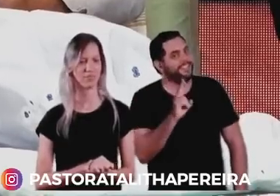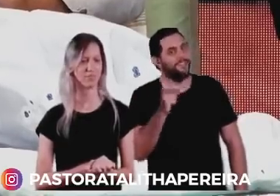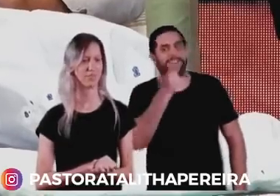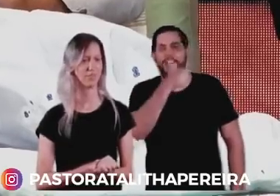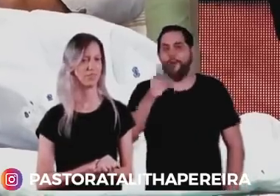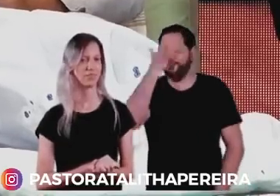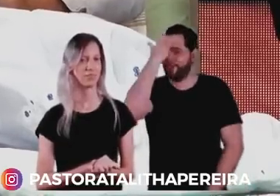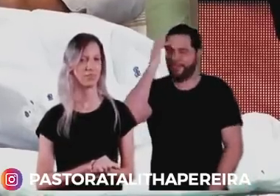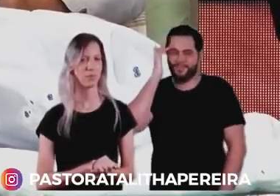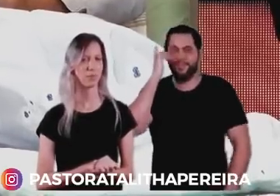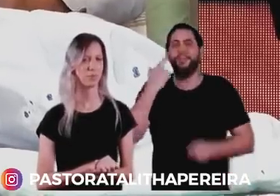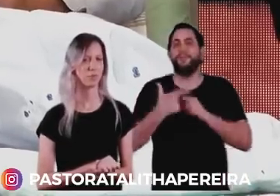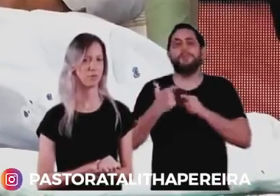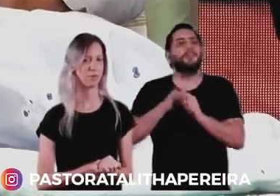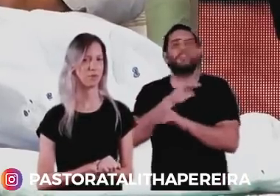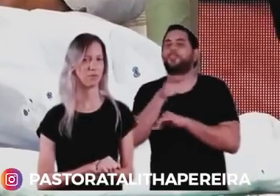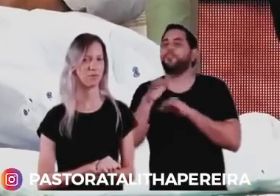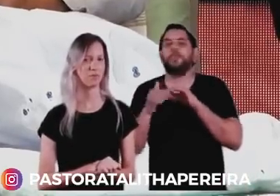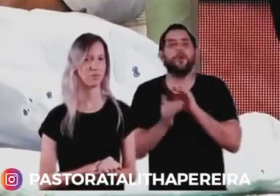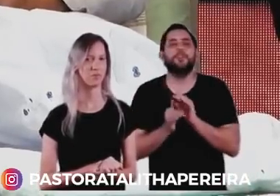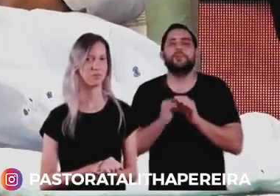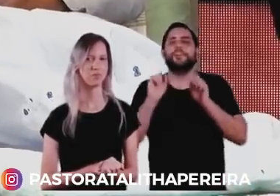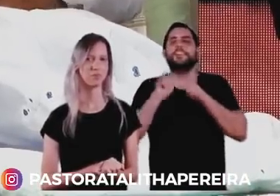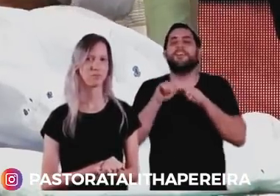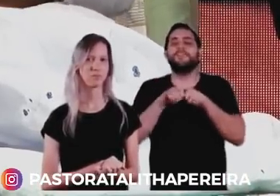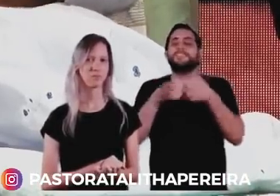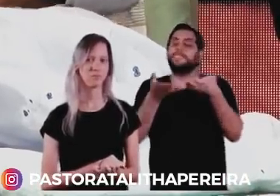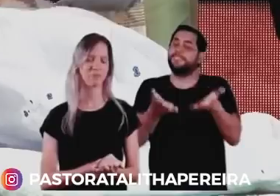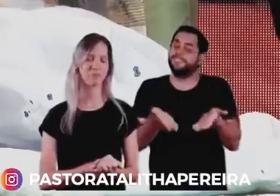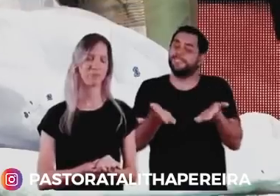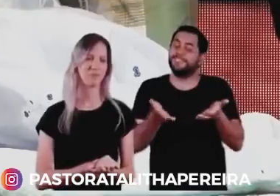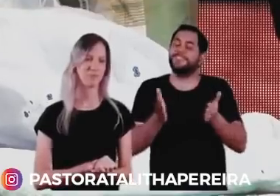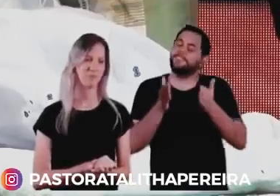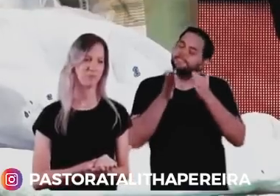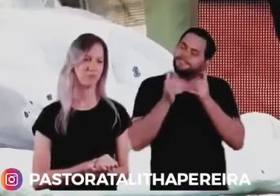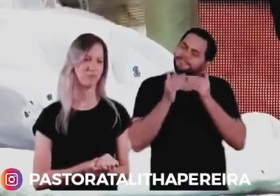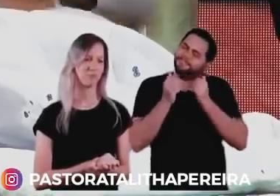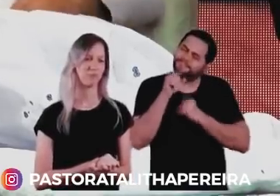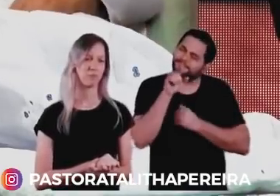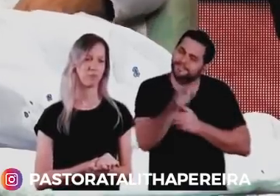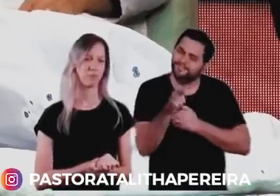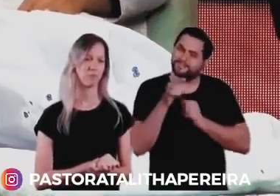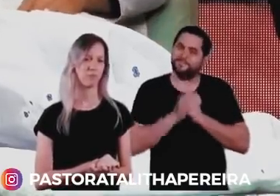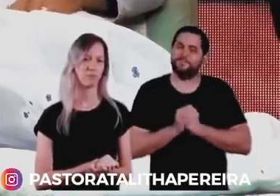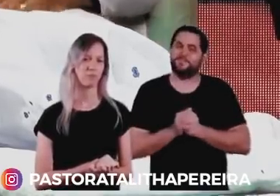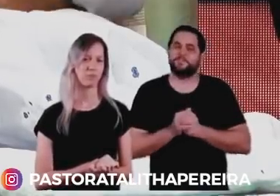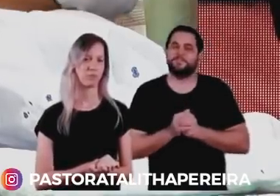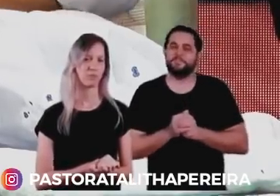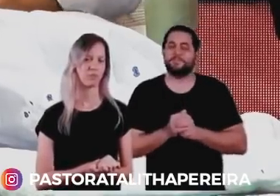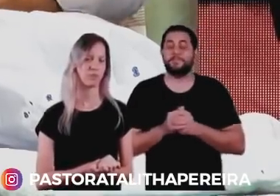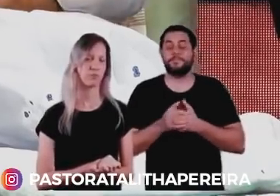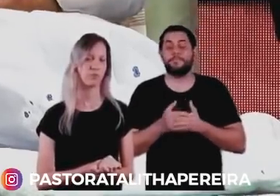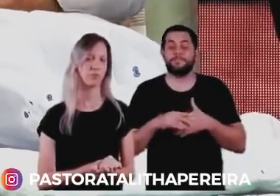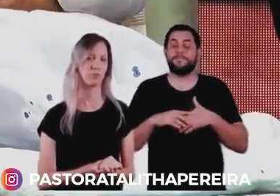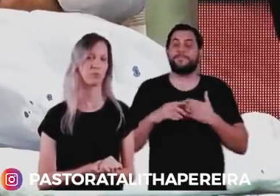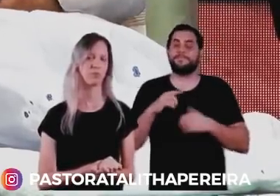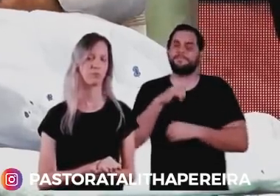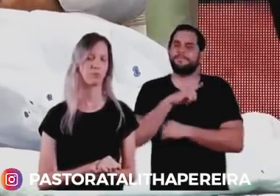outras pessoas, viu? Porque todo mundo agora está querendo fazer isso. Mas deixa eu pedir uma coisa para vocês, gente. A gente